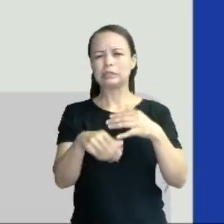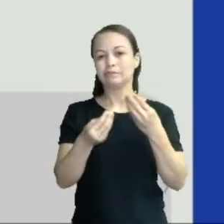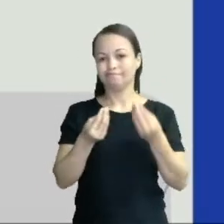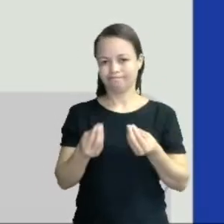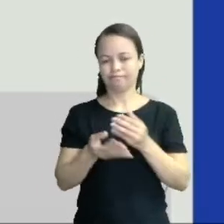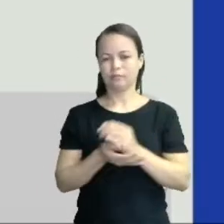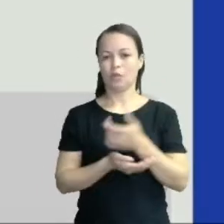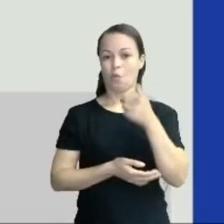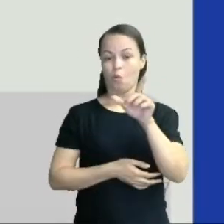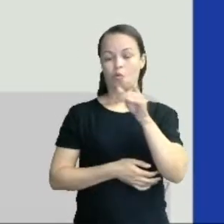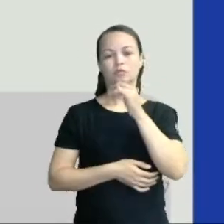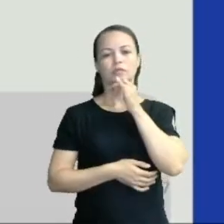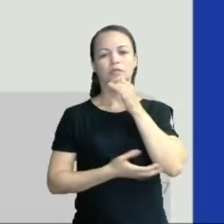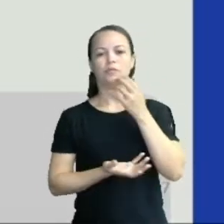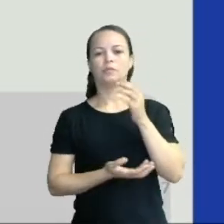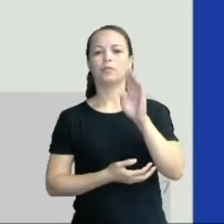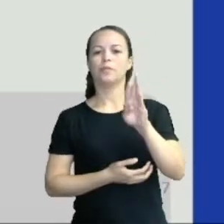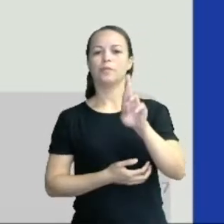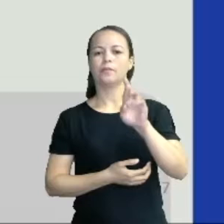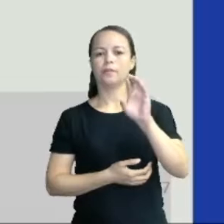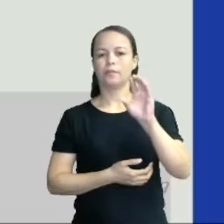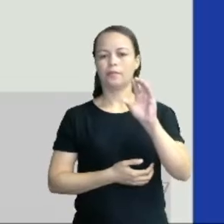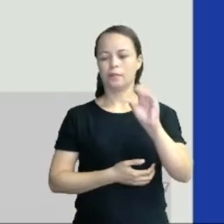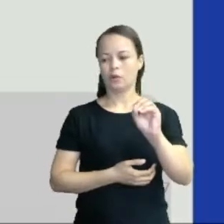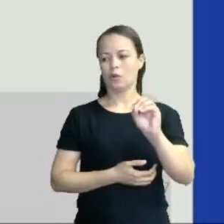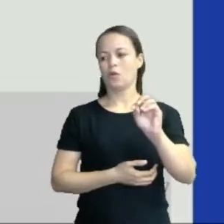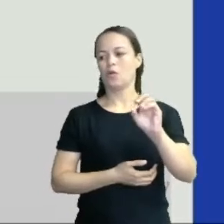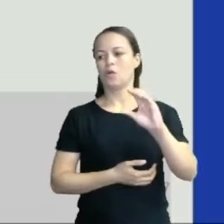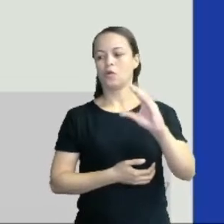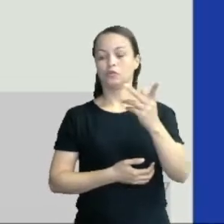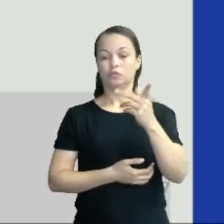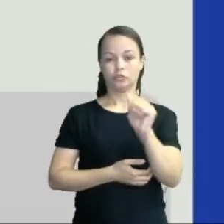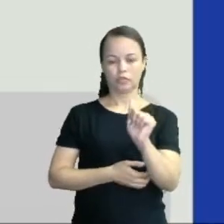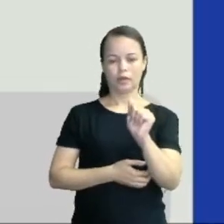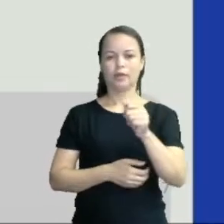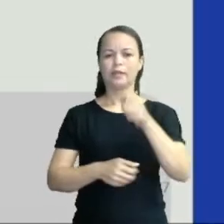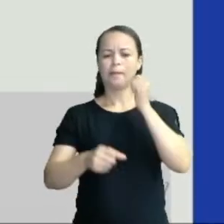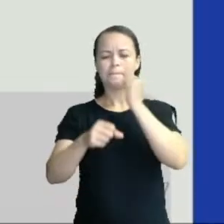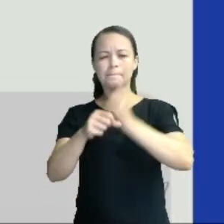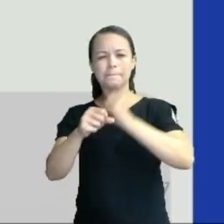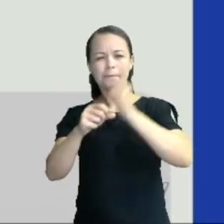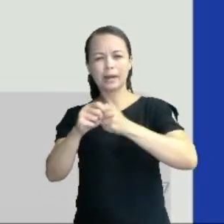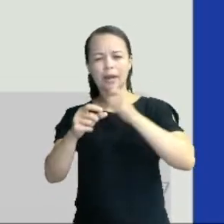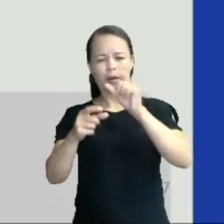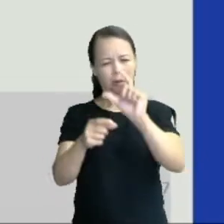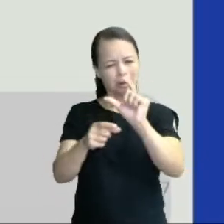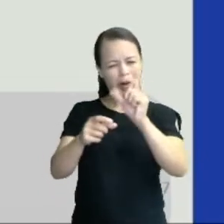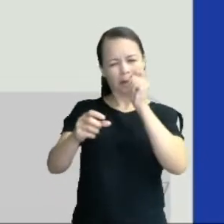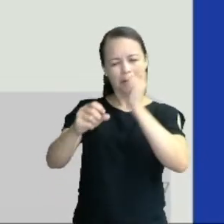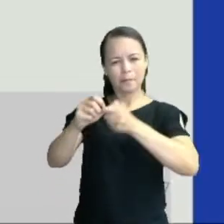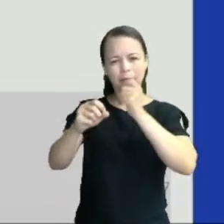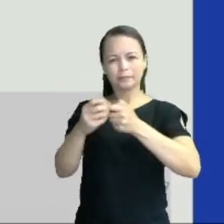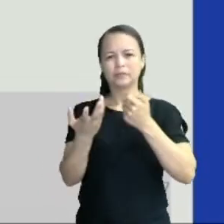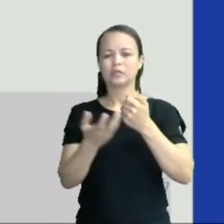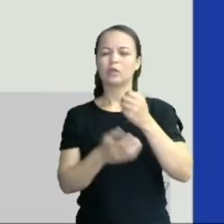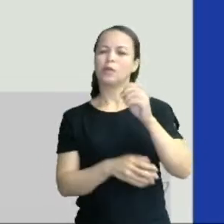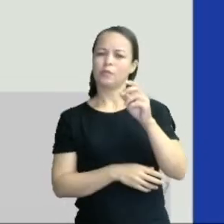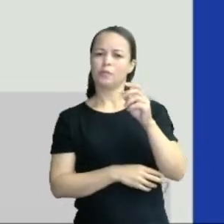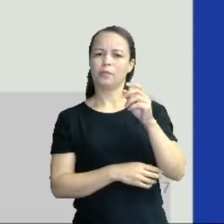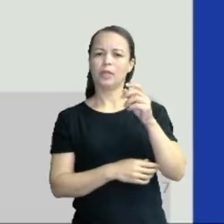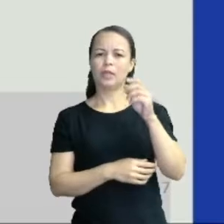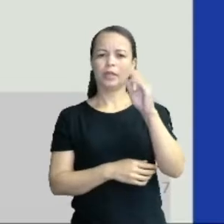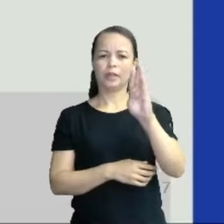exemplo, brocha, prego, taxa, né? E brocha com X